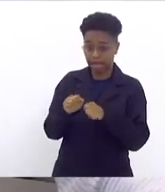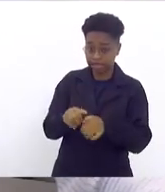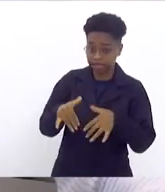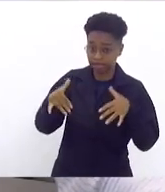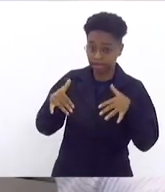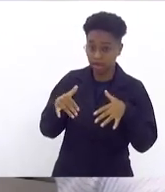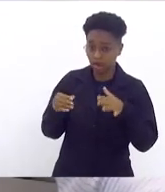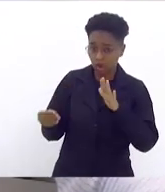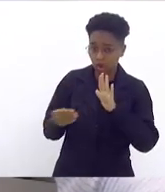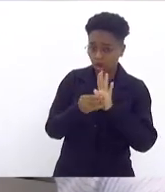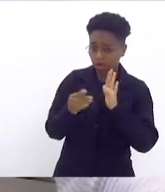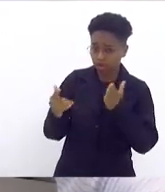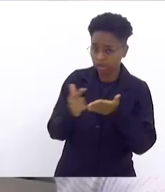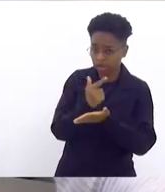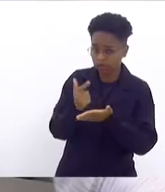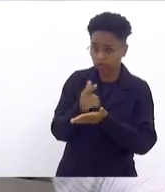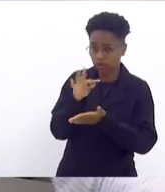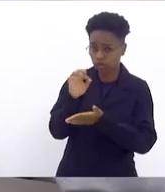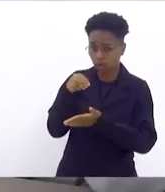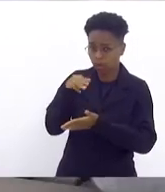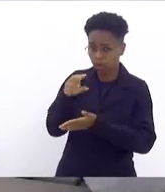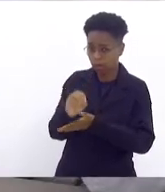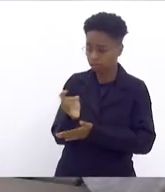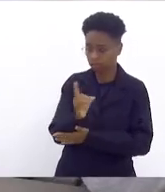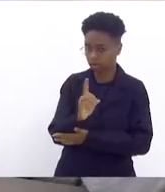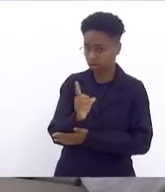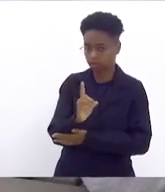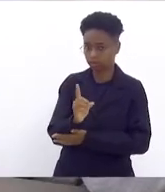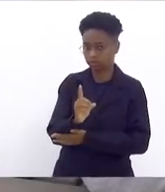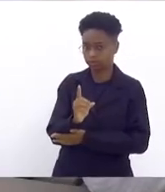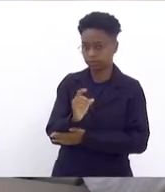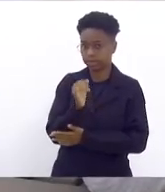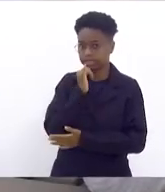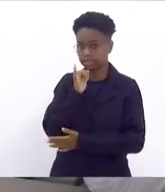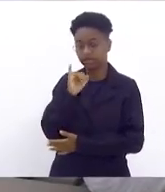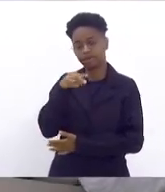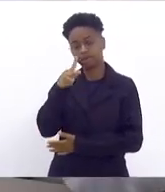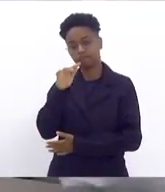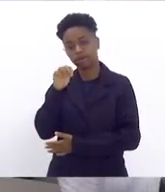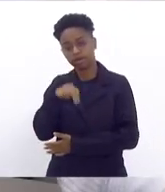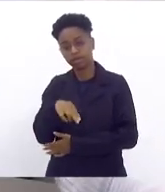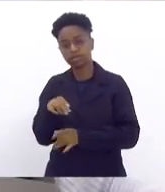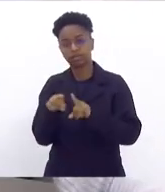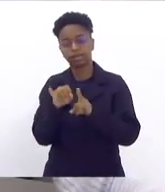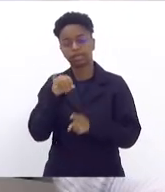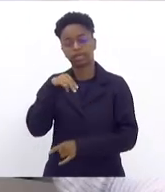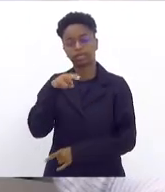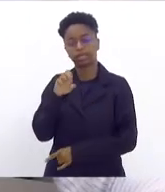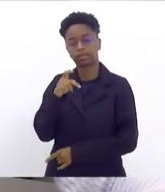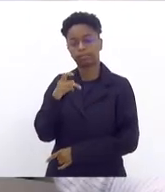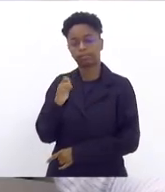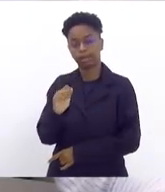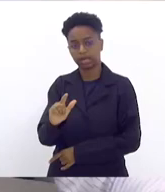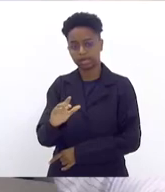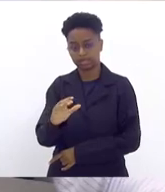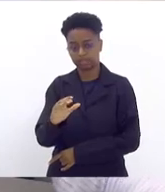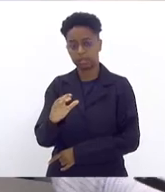coloca num livro de tombo dos institutos pertinentes, como o IFAM e o INEPAC. É justamente essa a